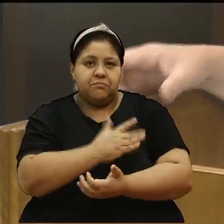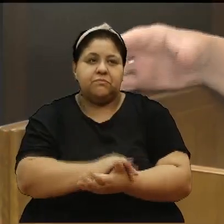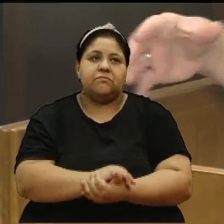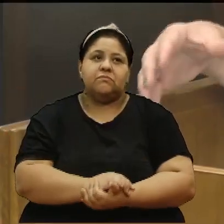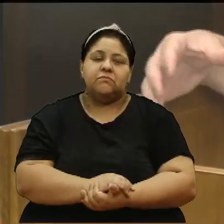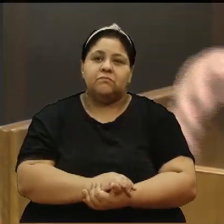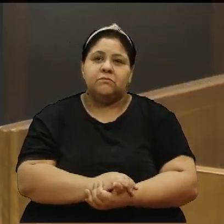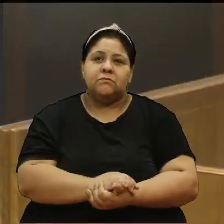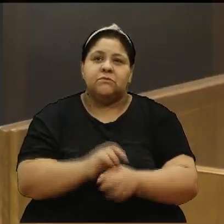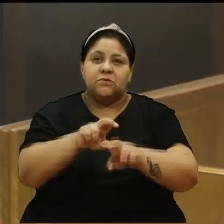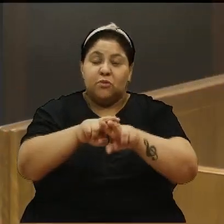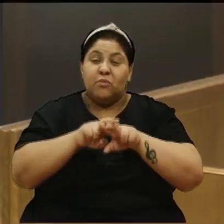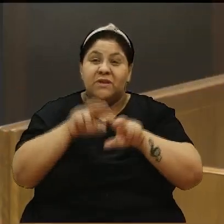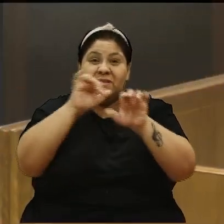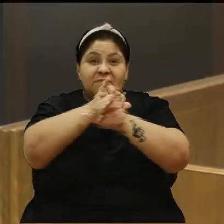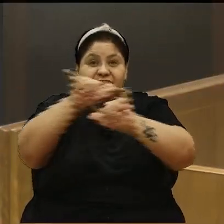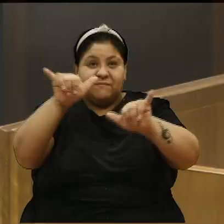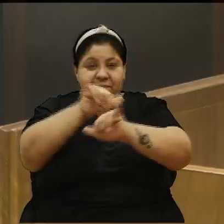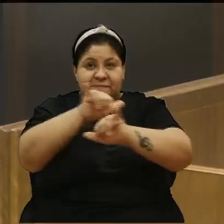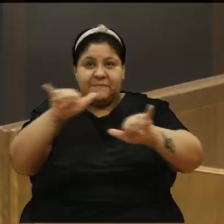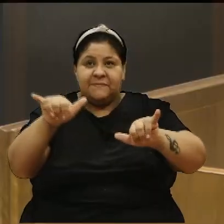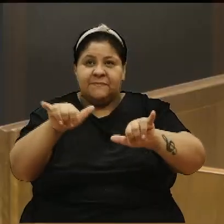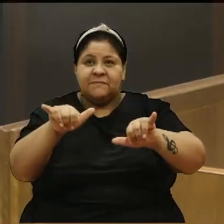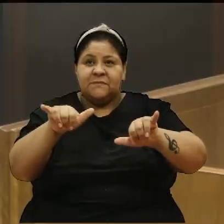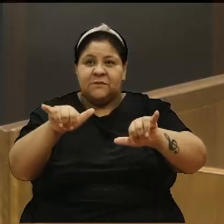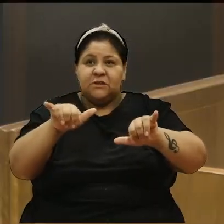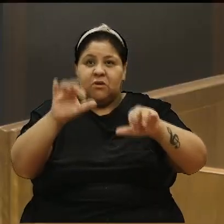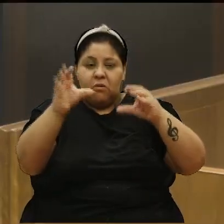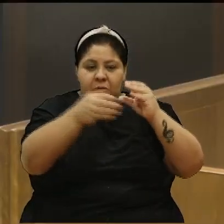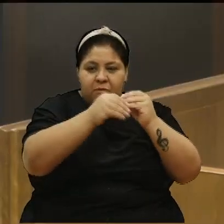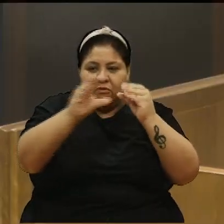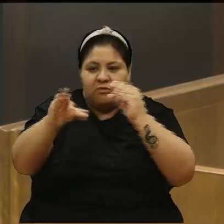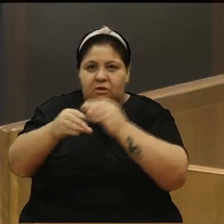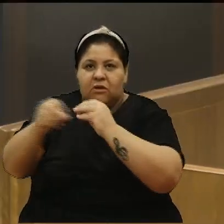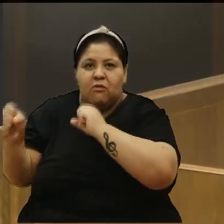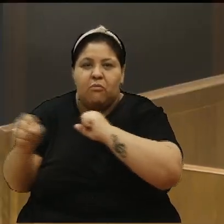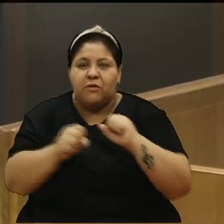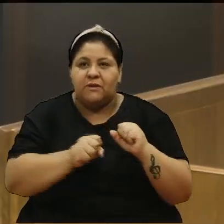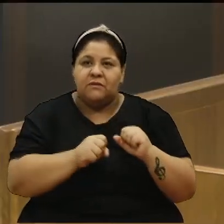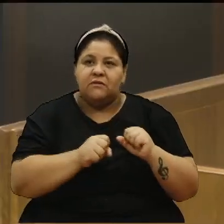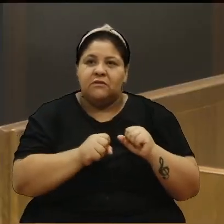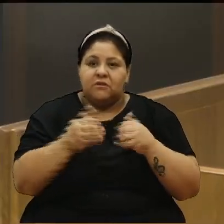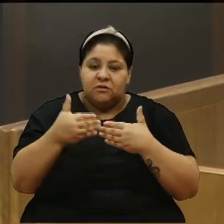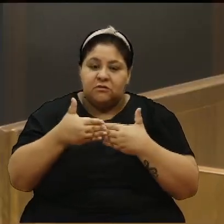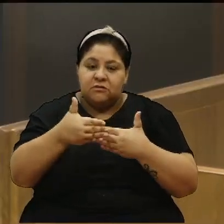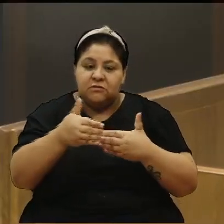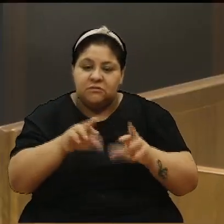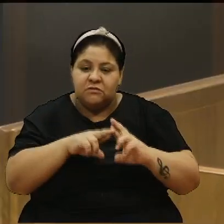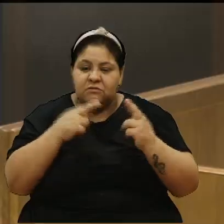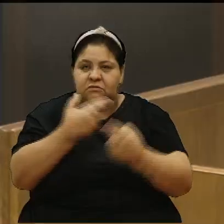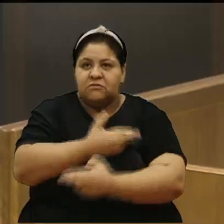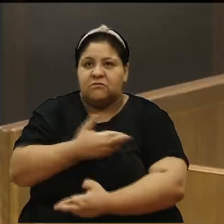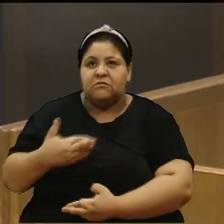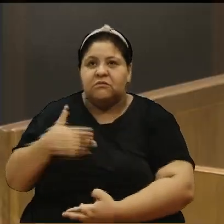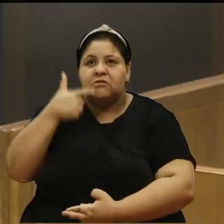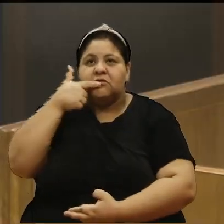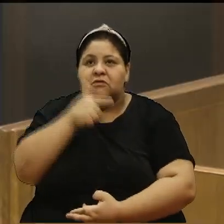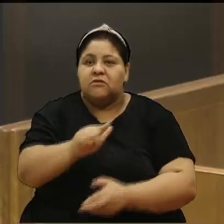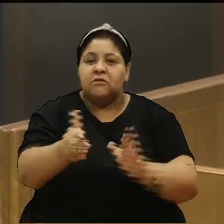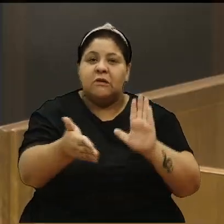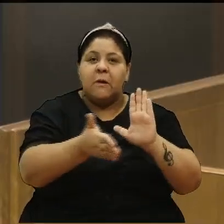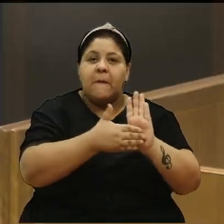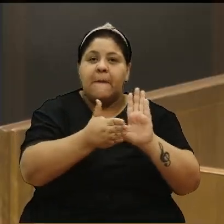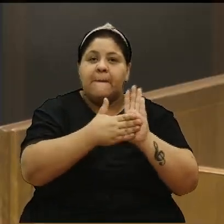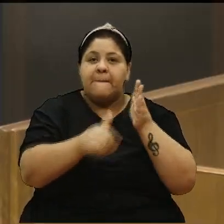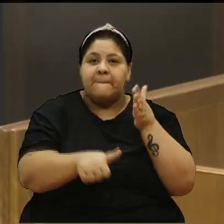e por isso essas informações reunidas, para a gente poder, inclusive, durante a audiência pública, conseguir propor